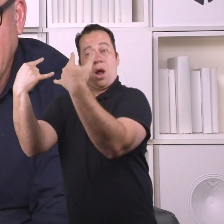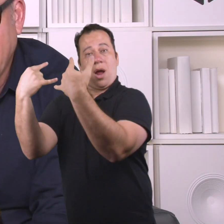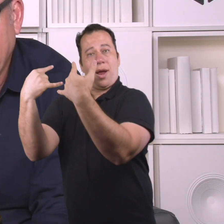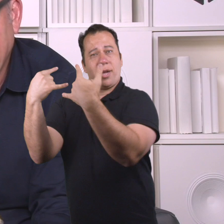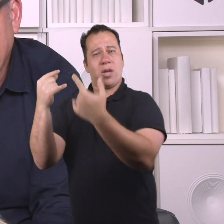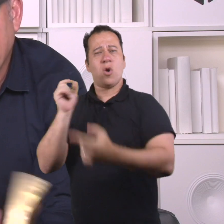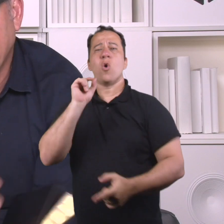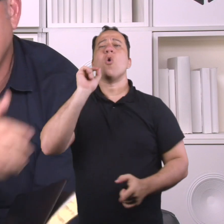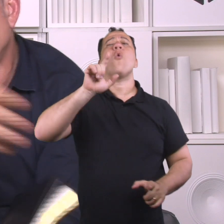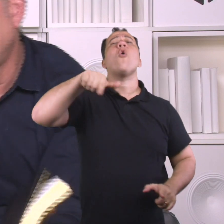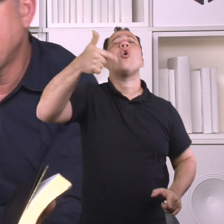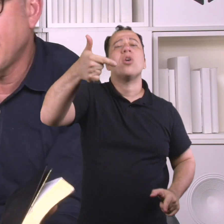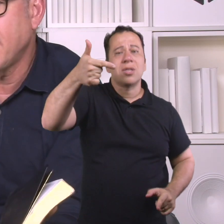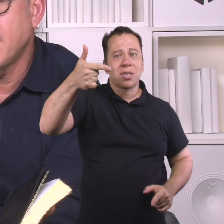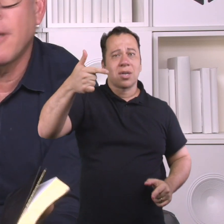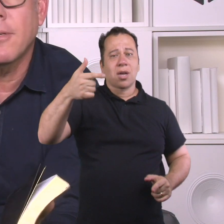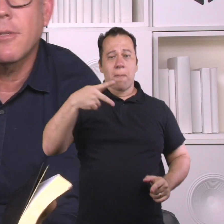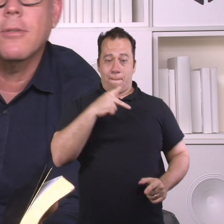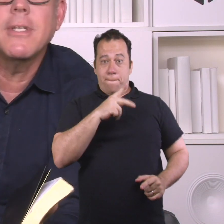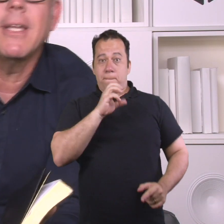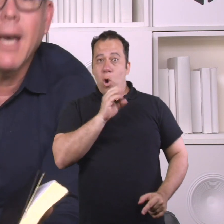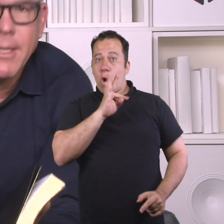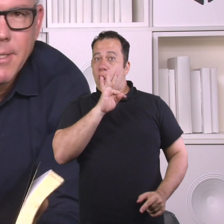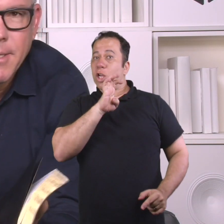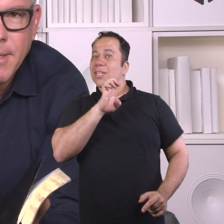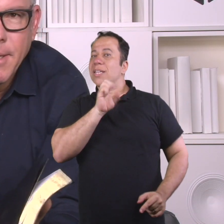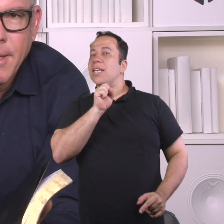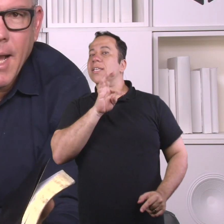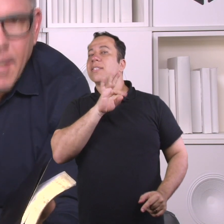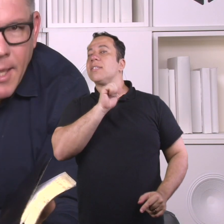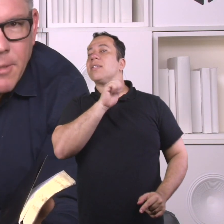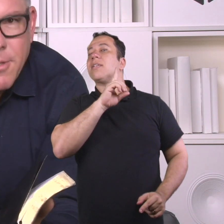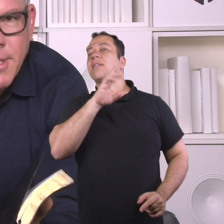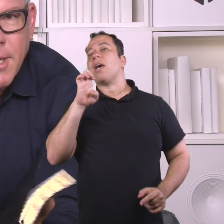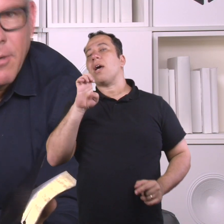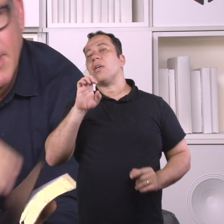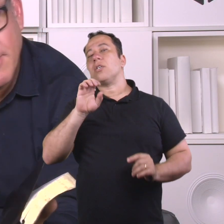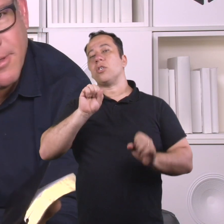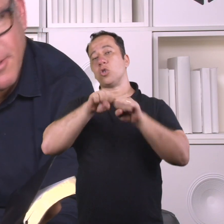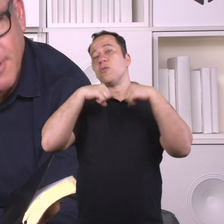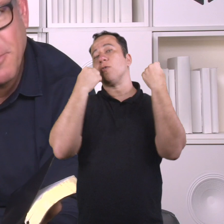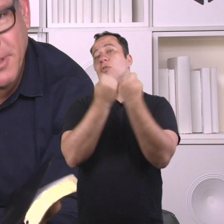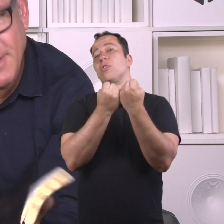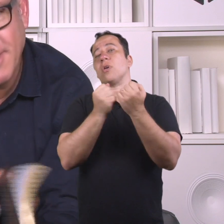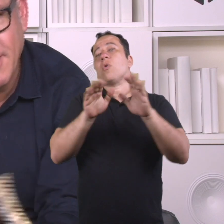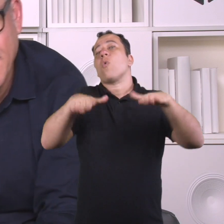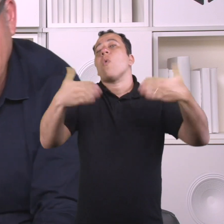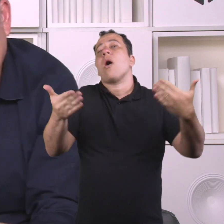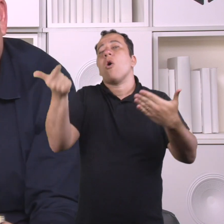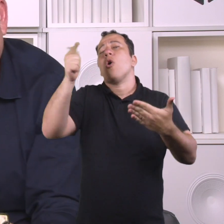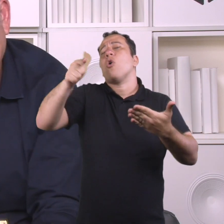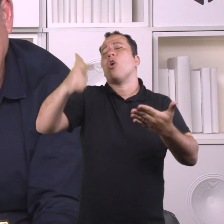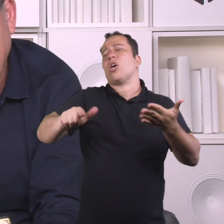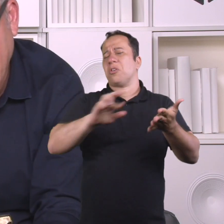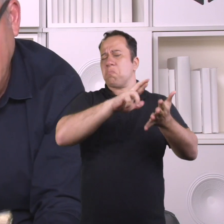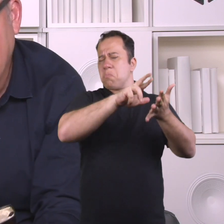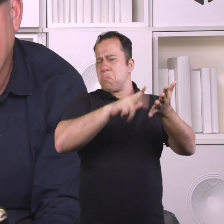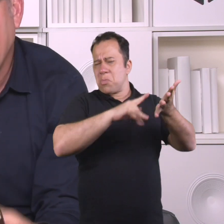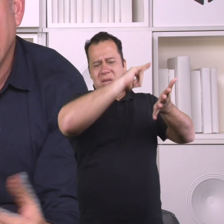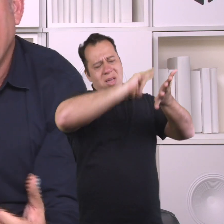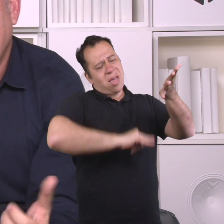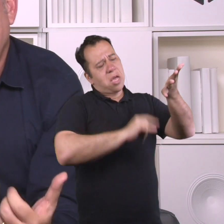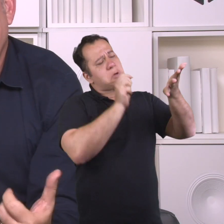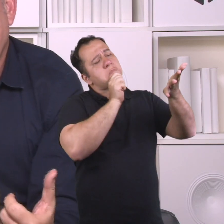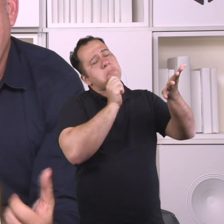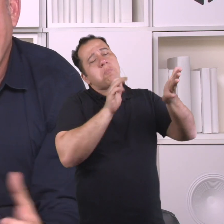sua opinião? Quais são as outras potestades da nossa sociedade? Além do dinheiro, quais são as outras potestades? Ok?